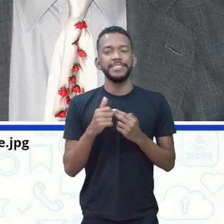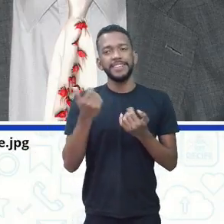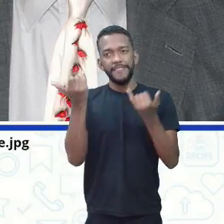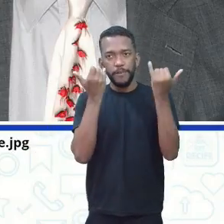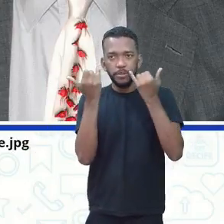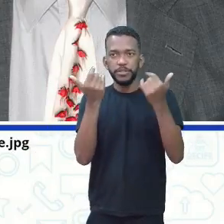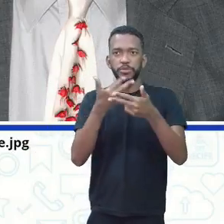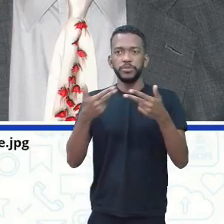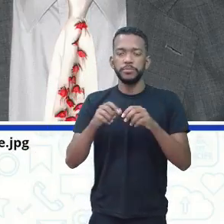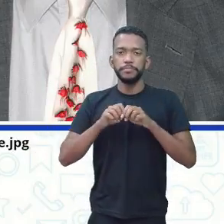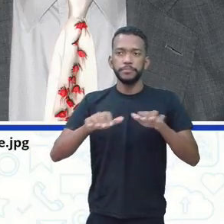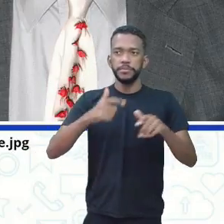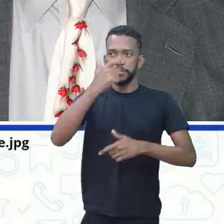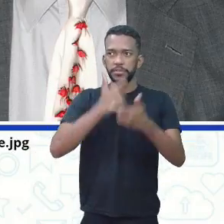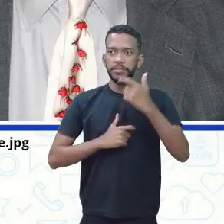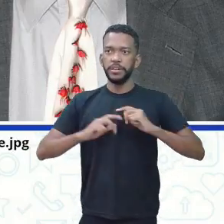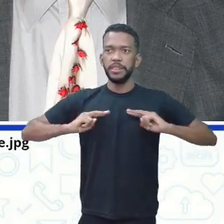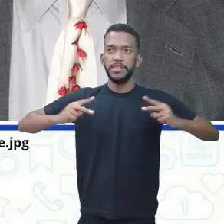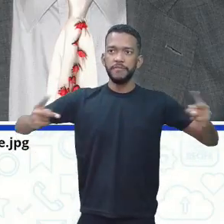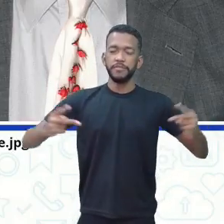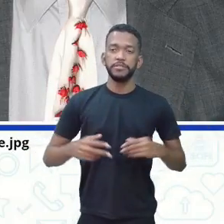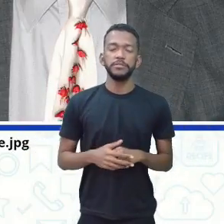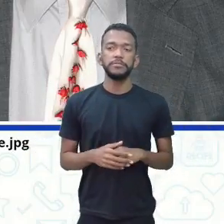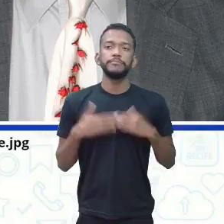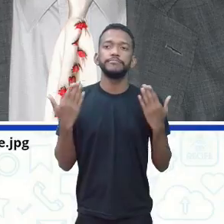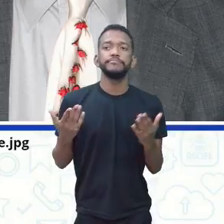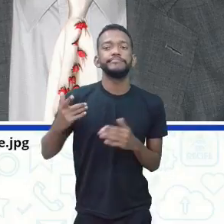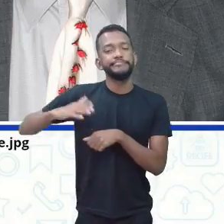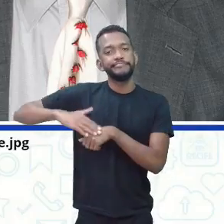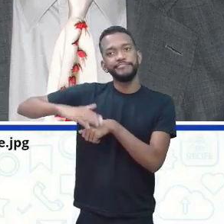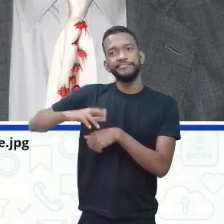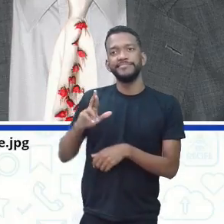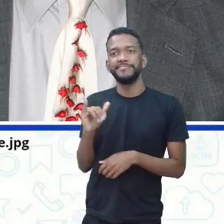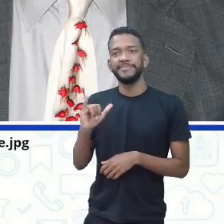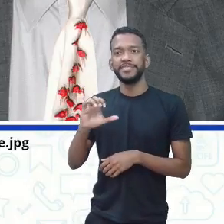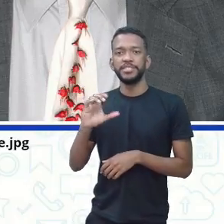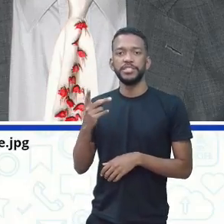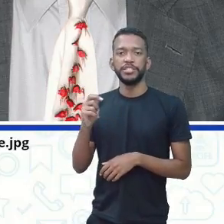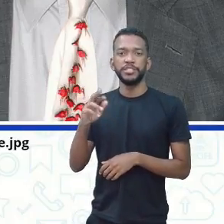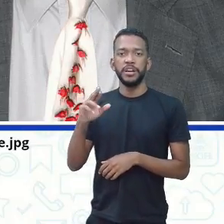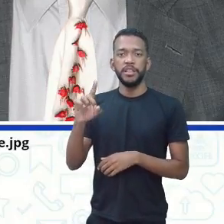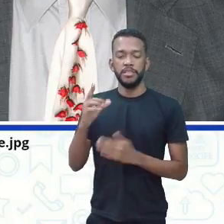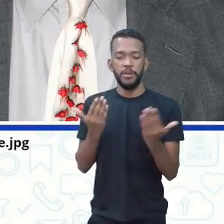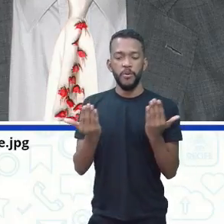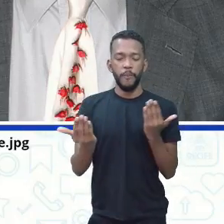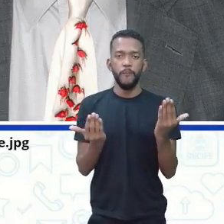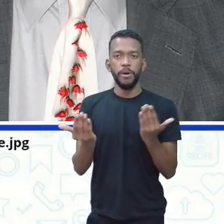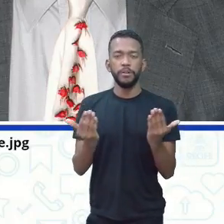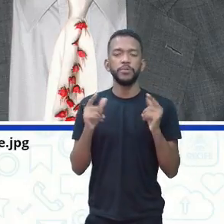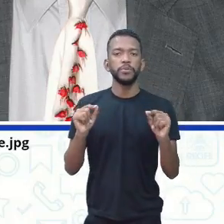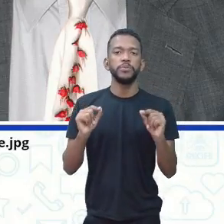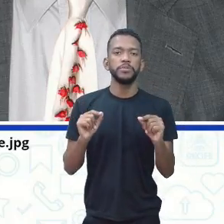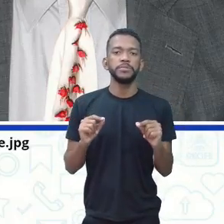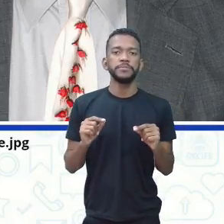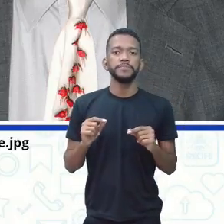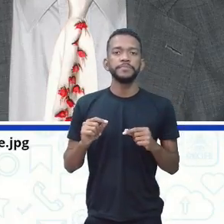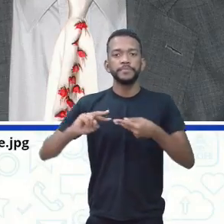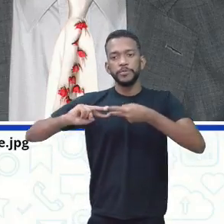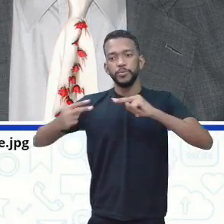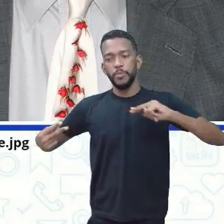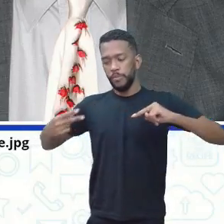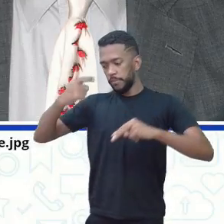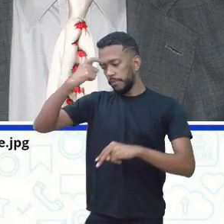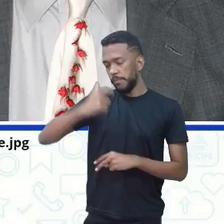que se propagam entre os indivíduos. Então, o que foi que o Richard fez? Ele comparou o código genético